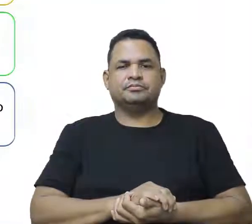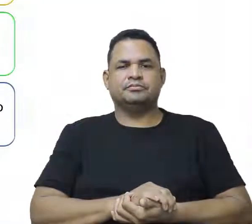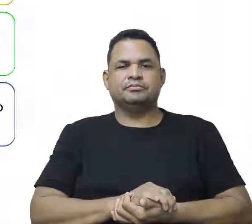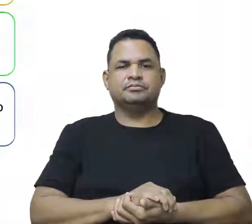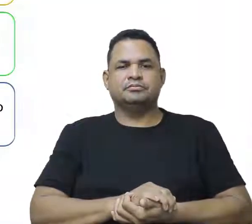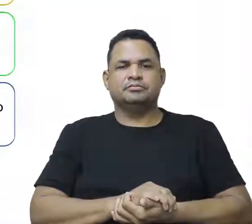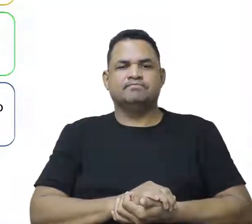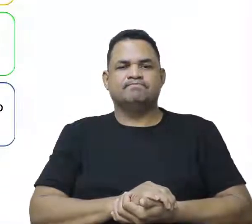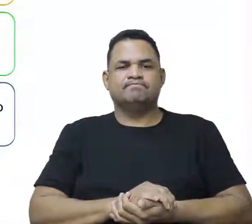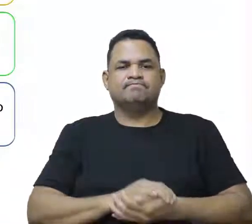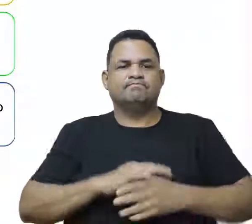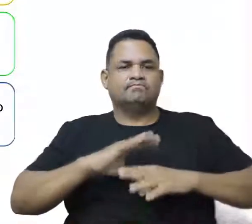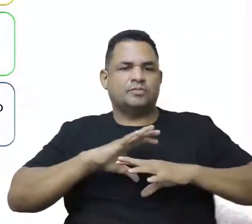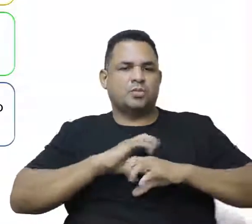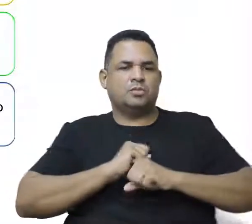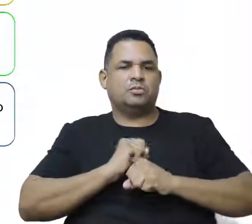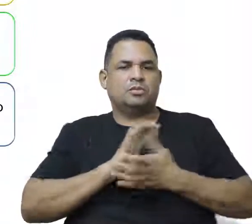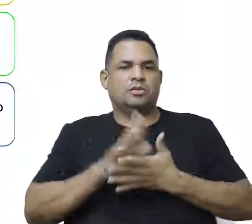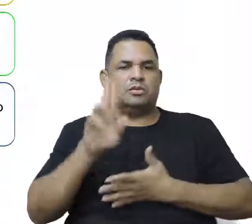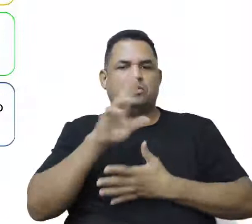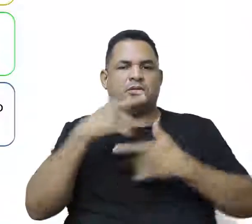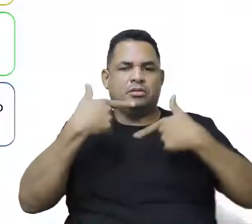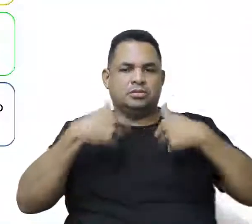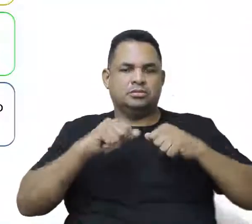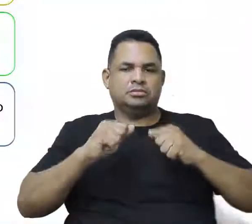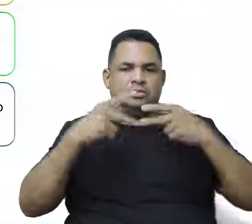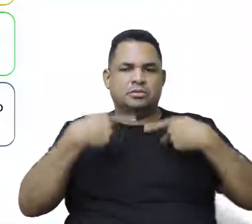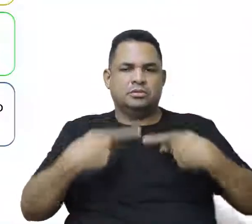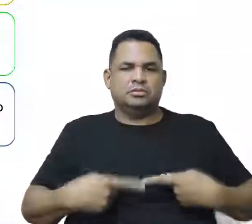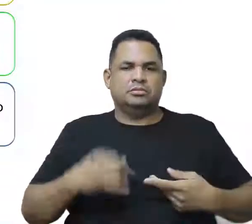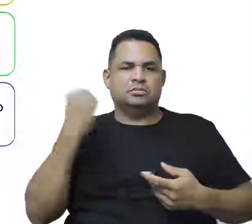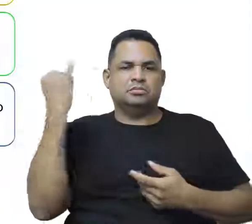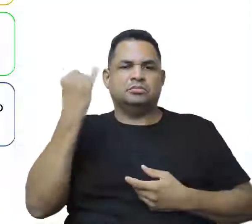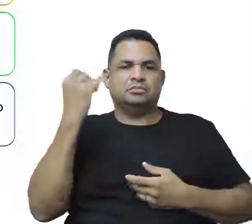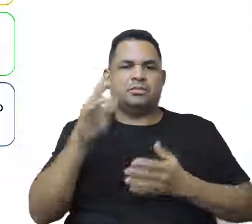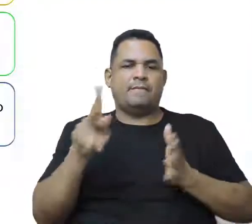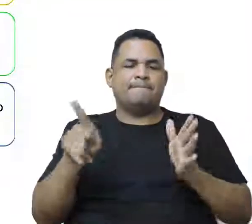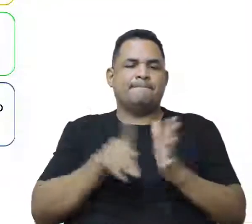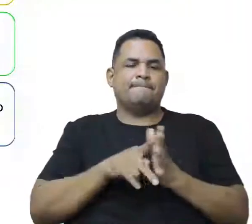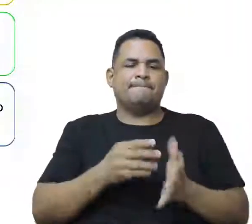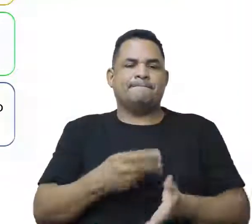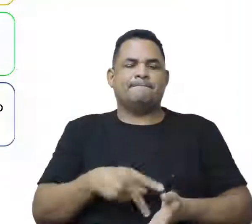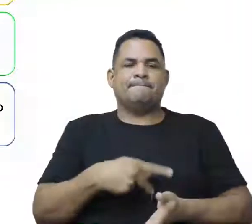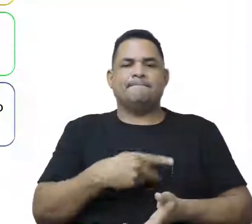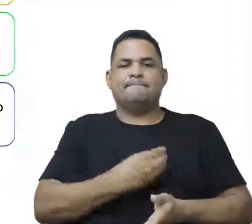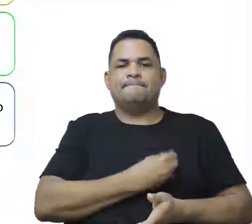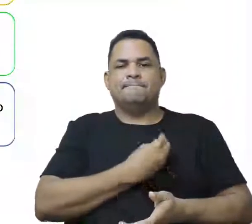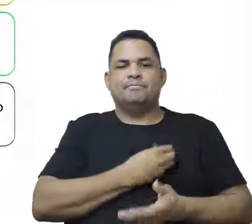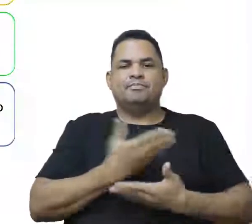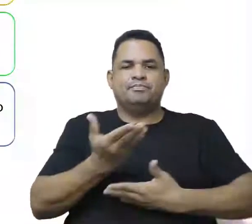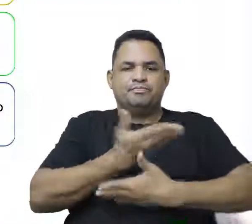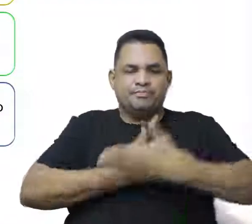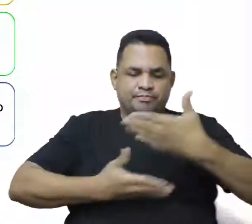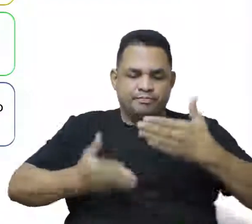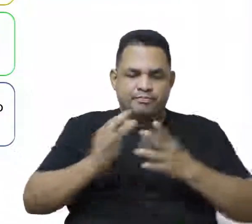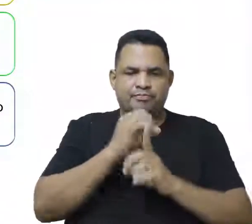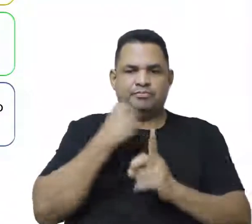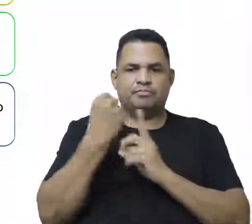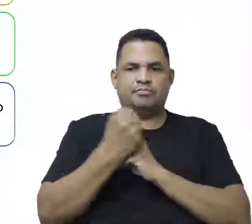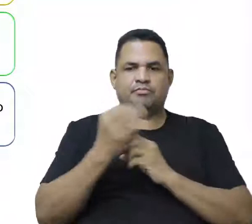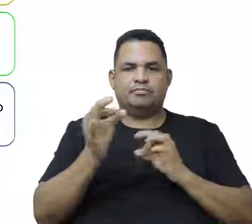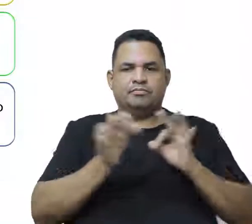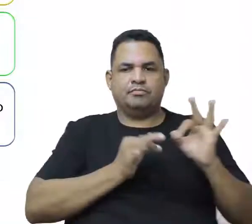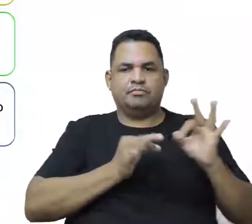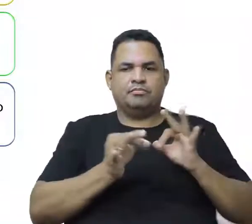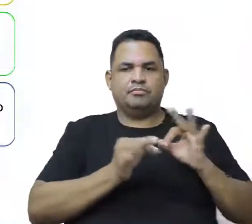É compreender e usar a linguagem corporal como relevante para a própria vida, desde que ela seja integradora social e formadora